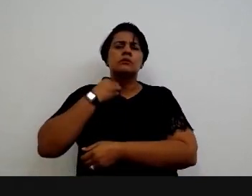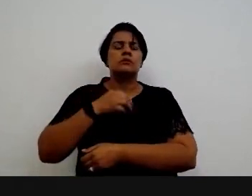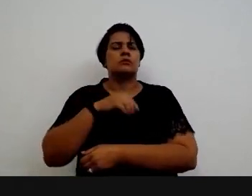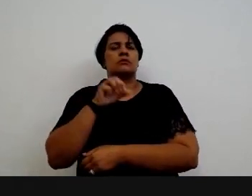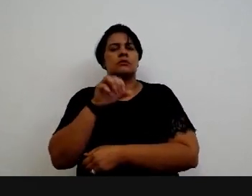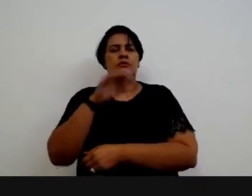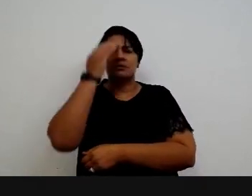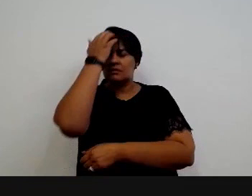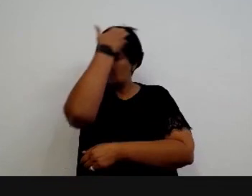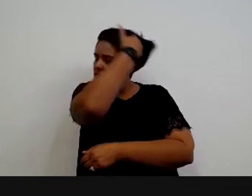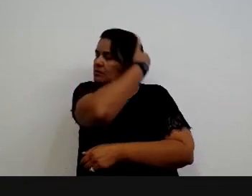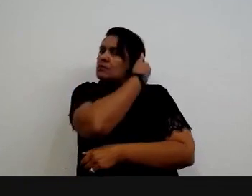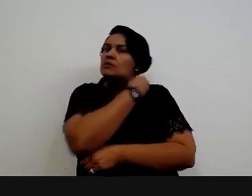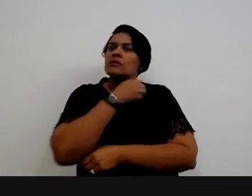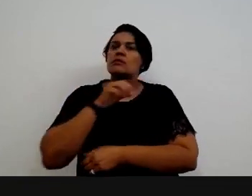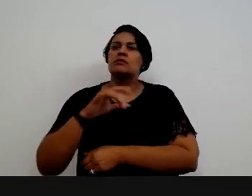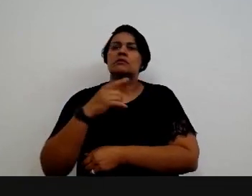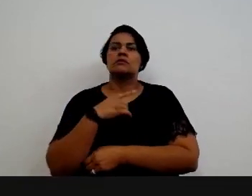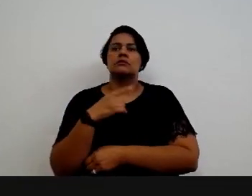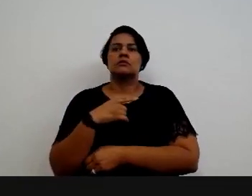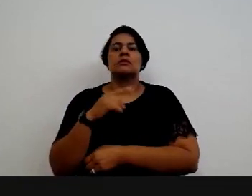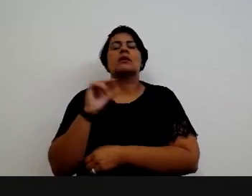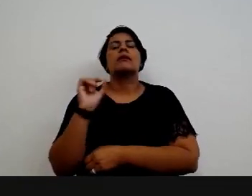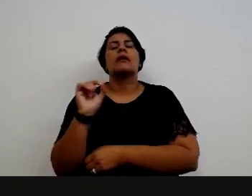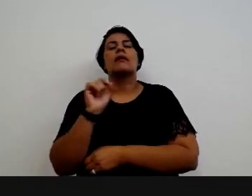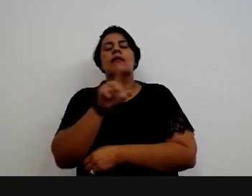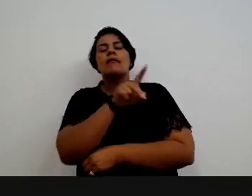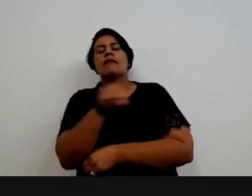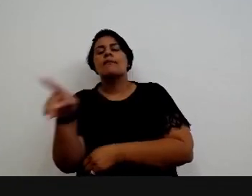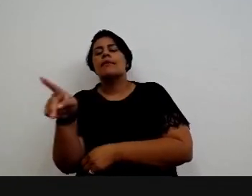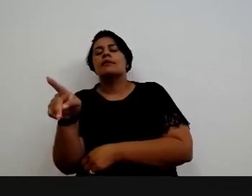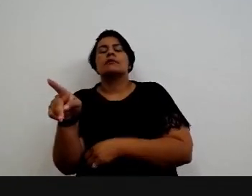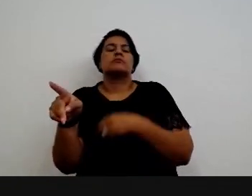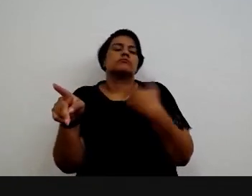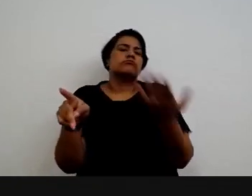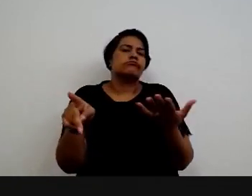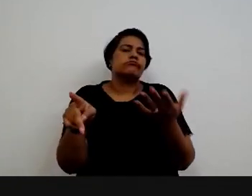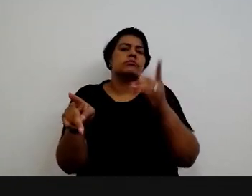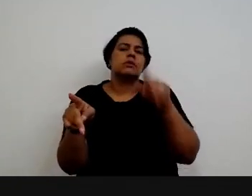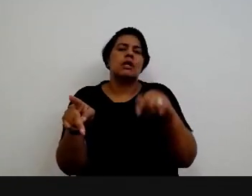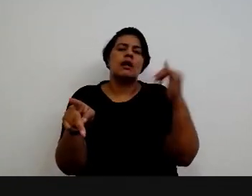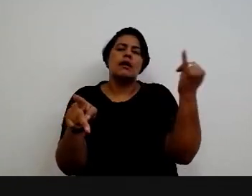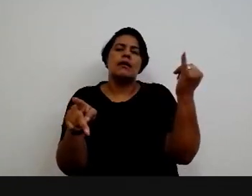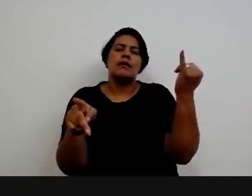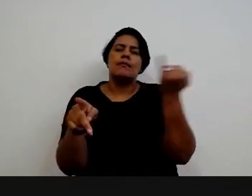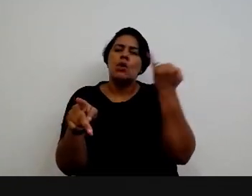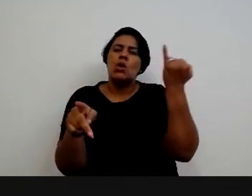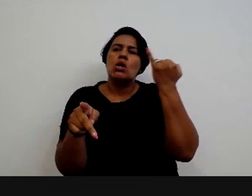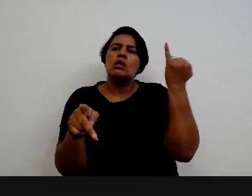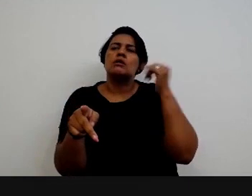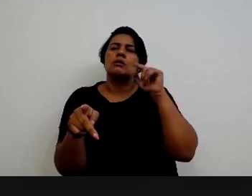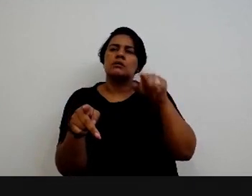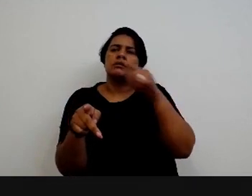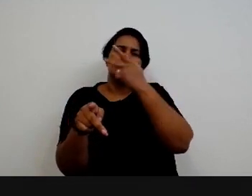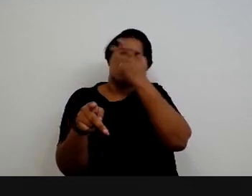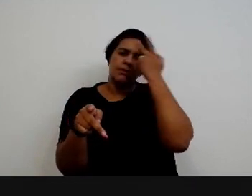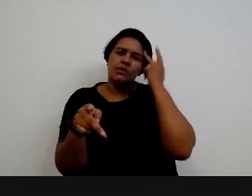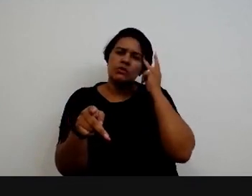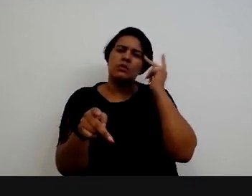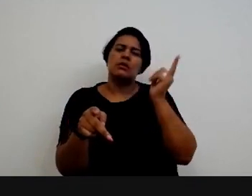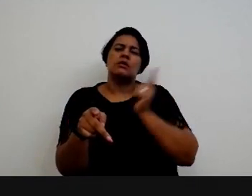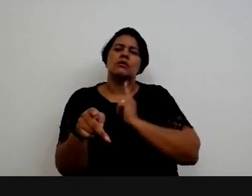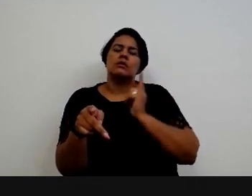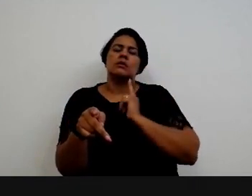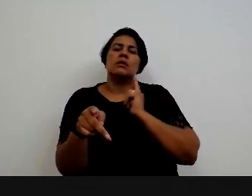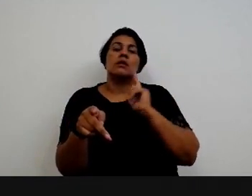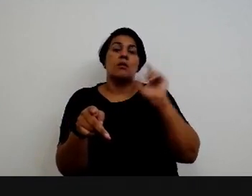claro que importa também, mas quem estará na cadeira da presidência da República, essa importância de que a pessoa que estiver lá pode